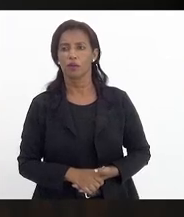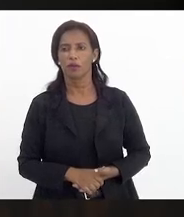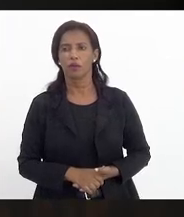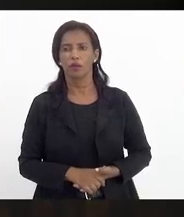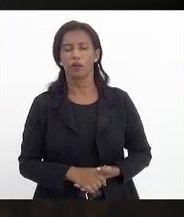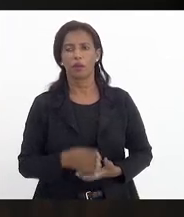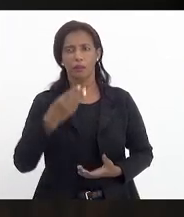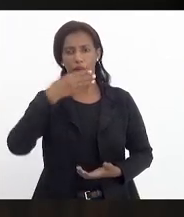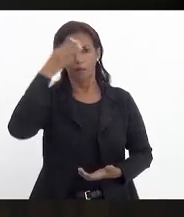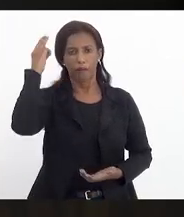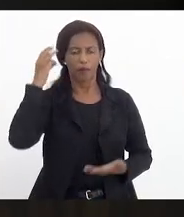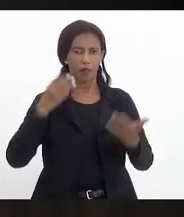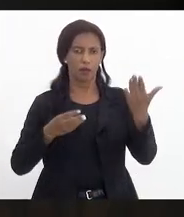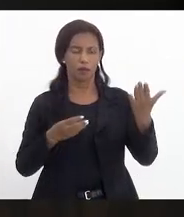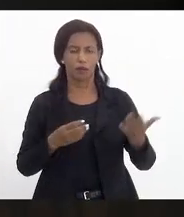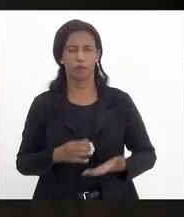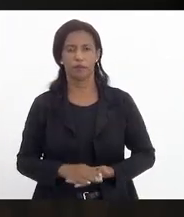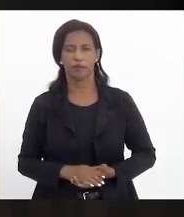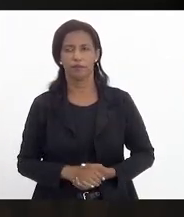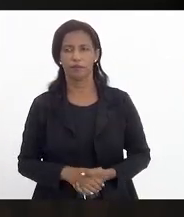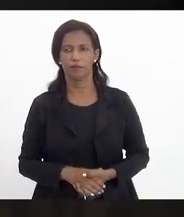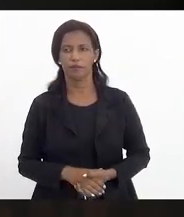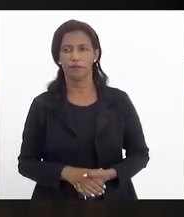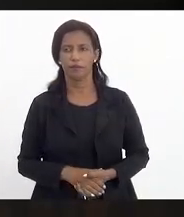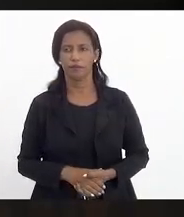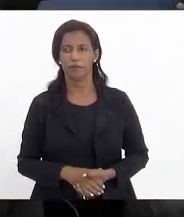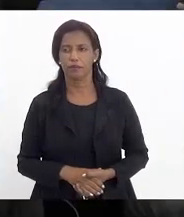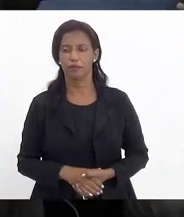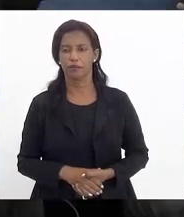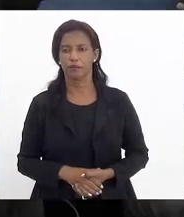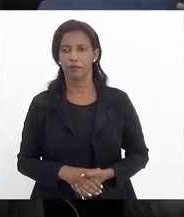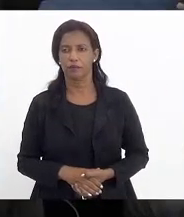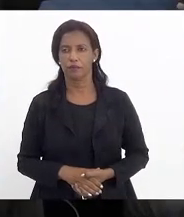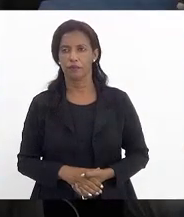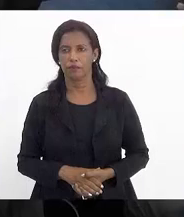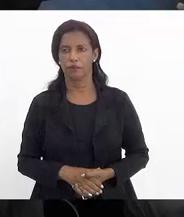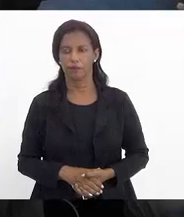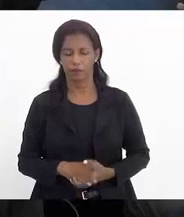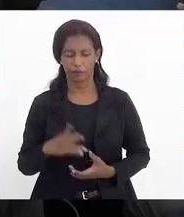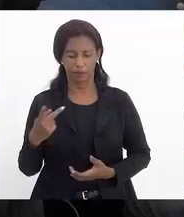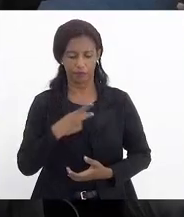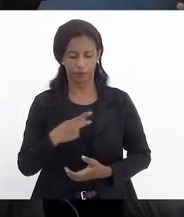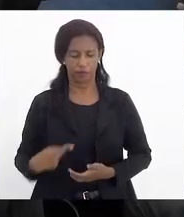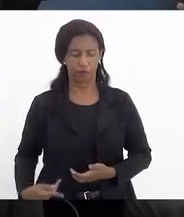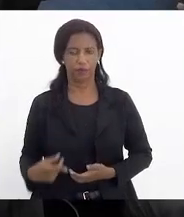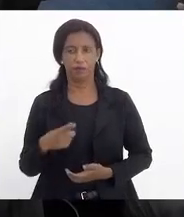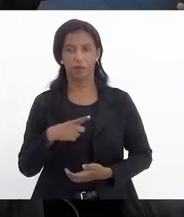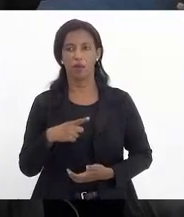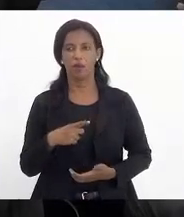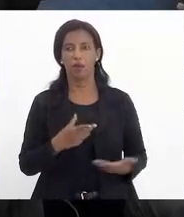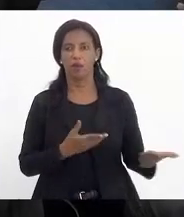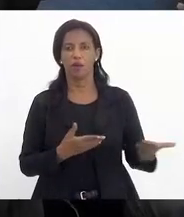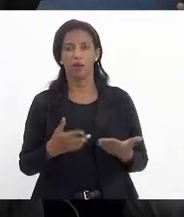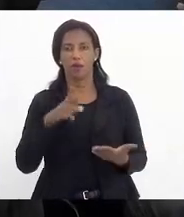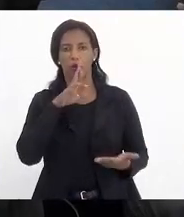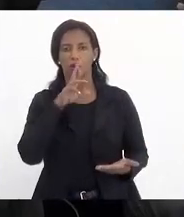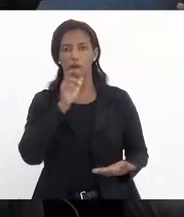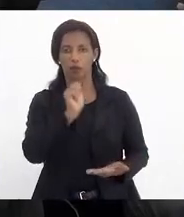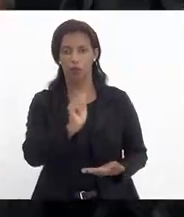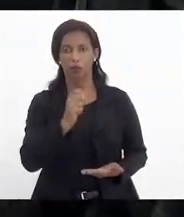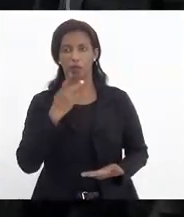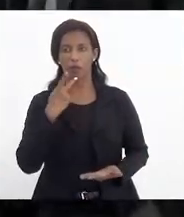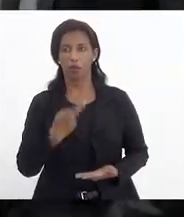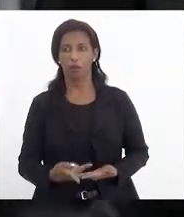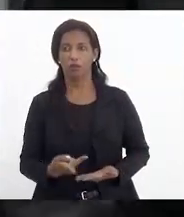deputado Márcio Pacheco, Vossa Excelência designa o deputado... Senhor presidente, eu ia designar o deputado Rodrigo Morim, porque ele queria fazer uma